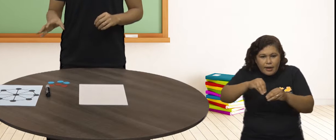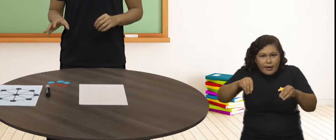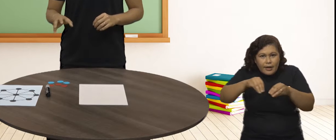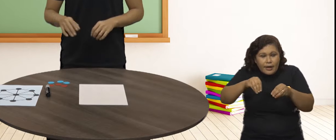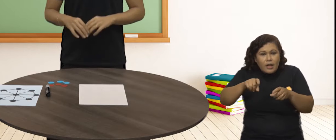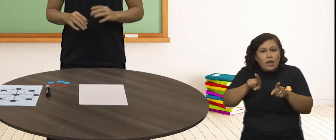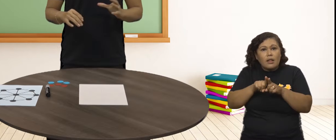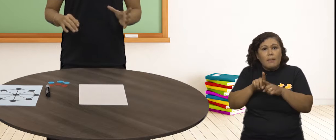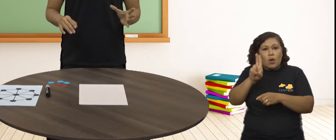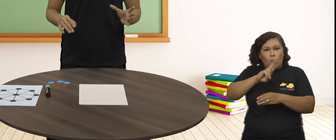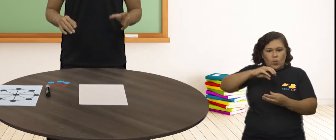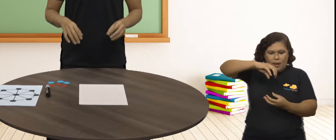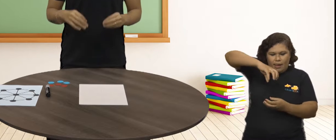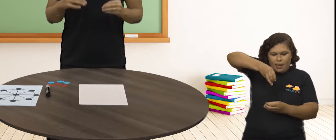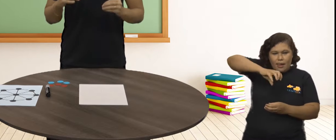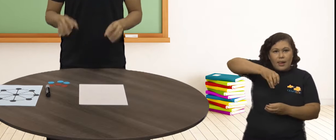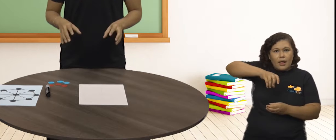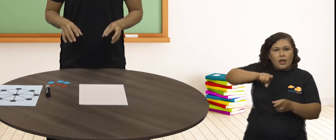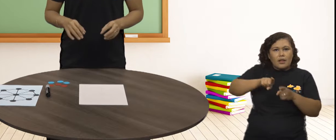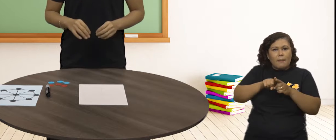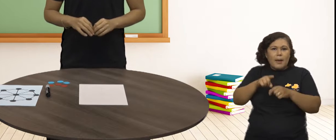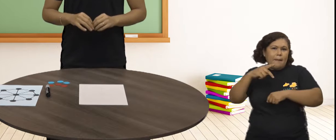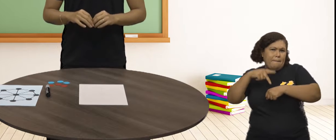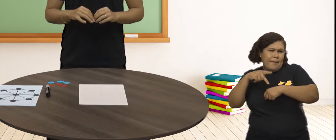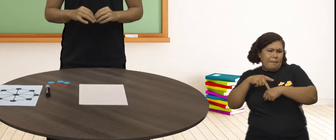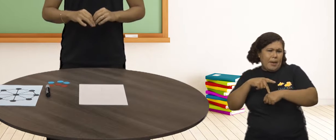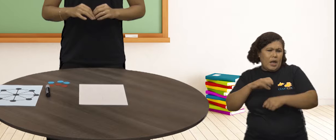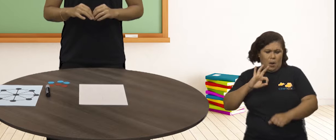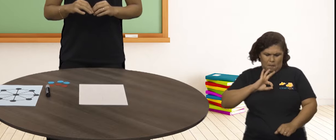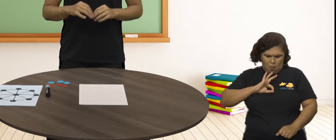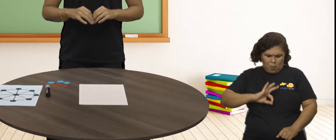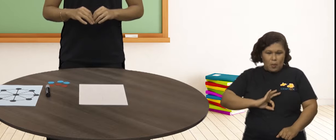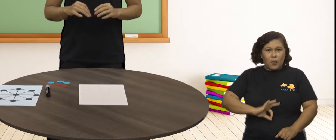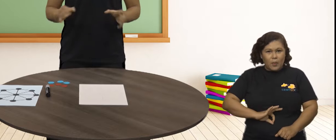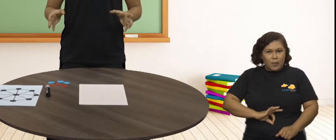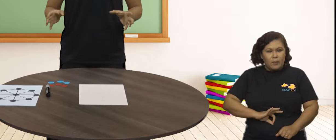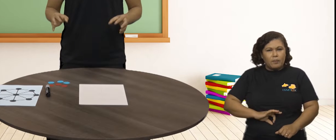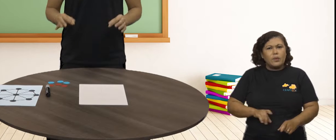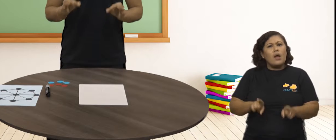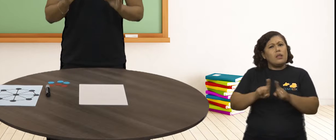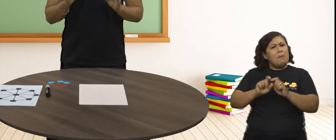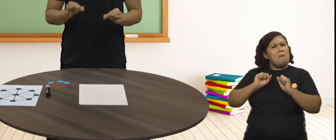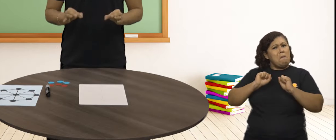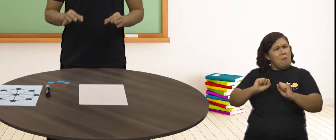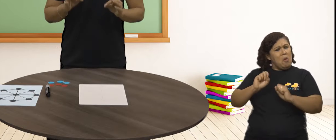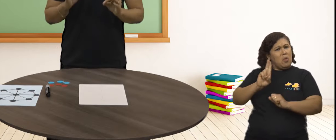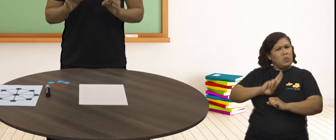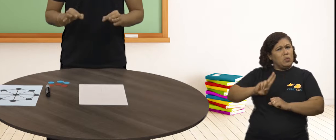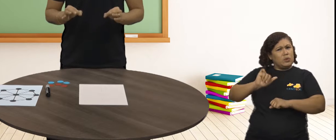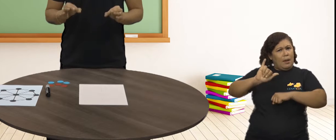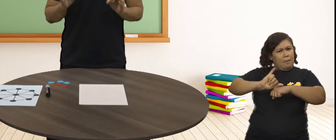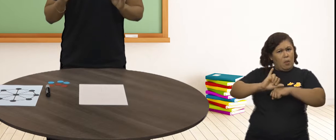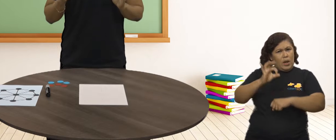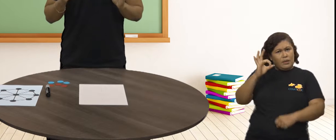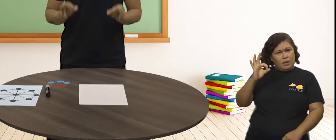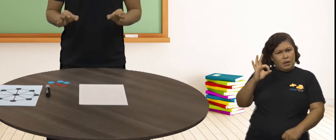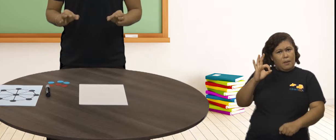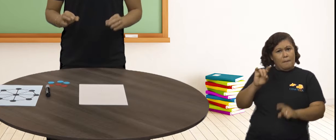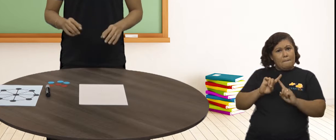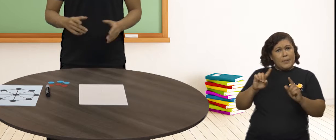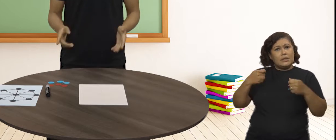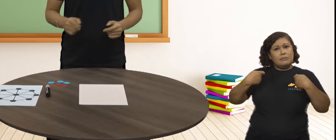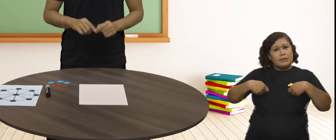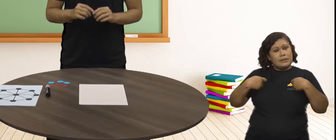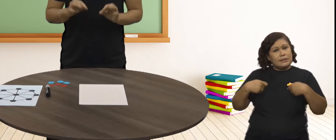de garrafa, com seixos ou com botões. Podem ser usadas também moedas, bastando certificar-se de que é